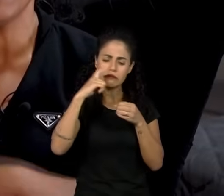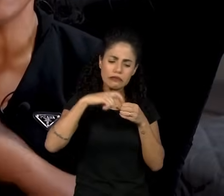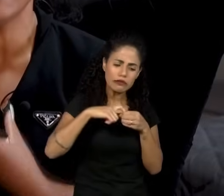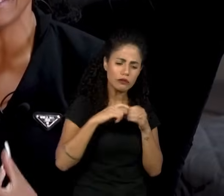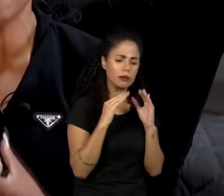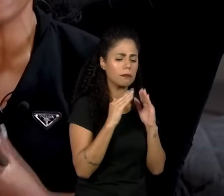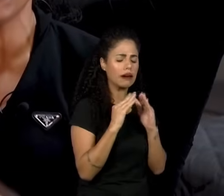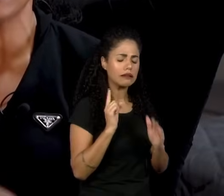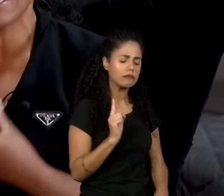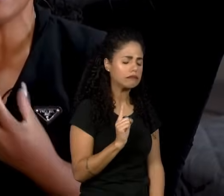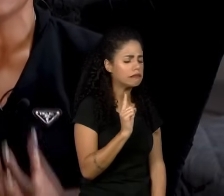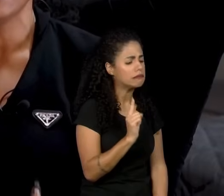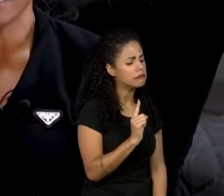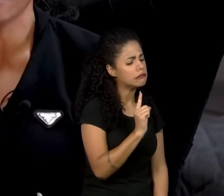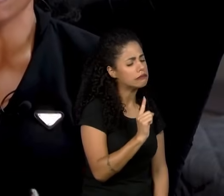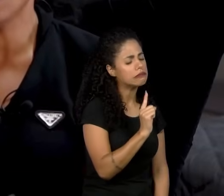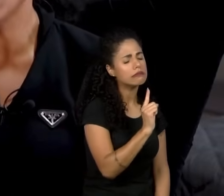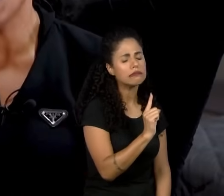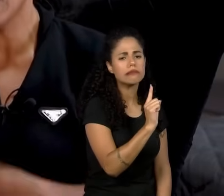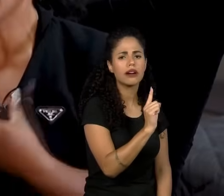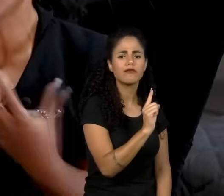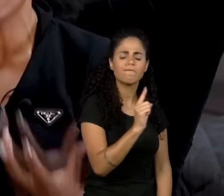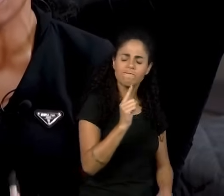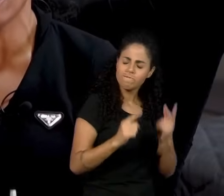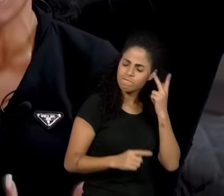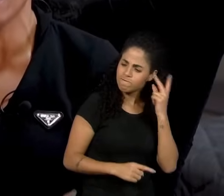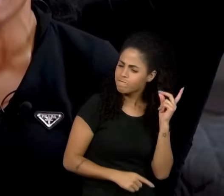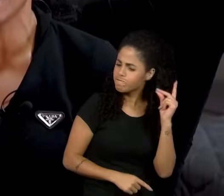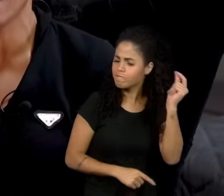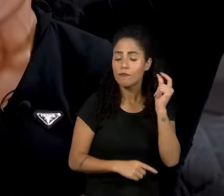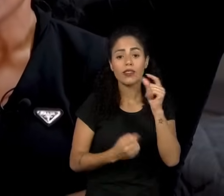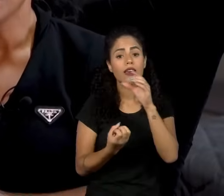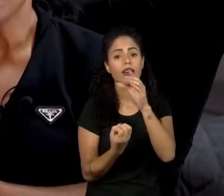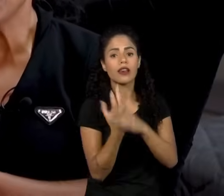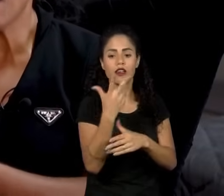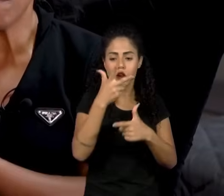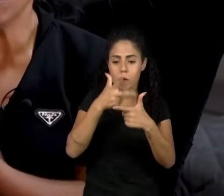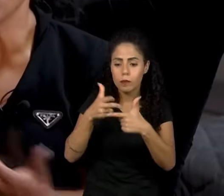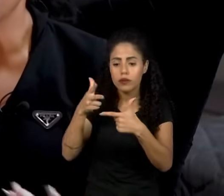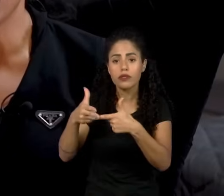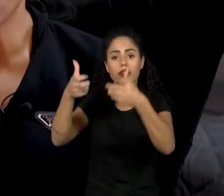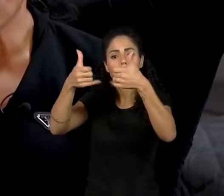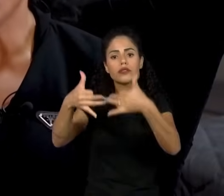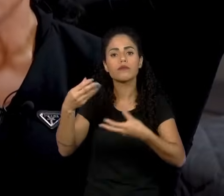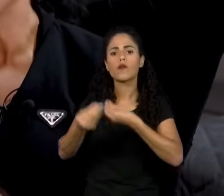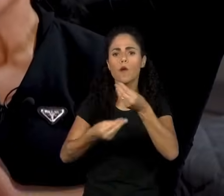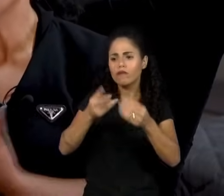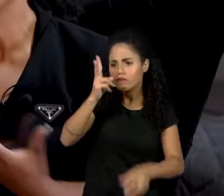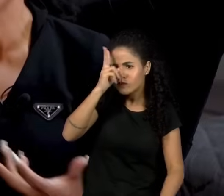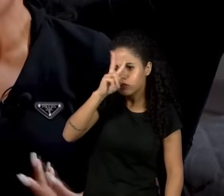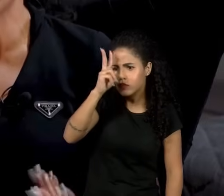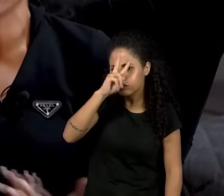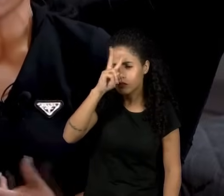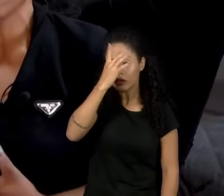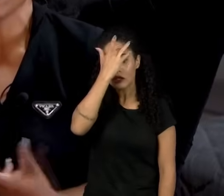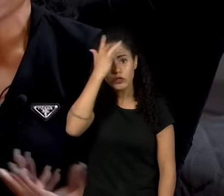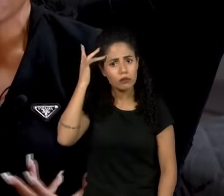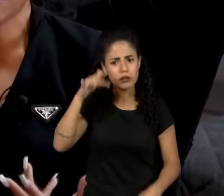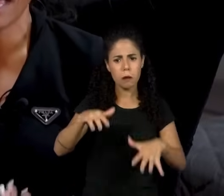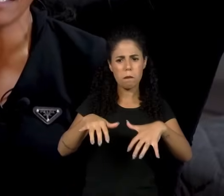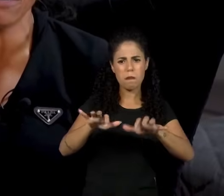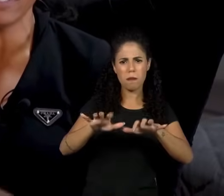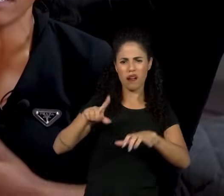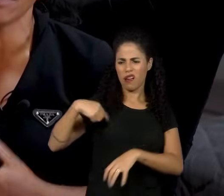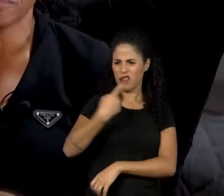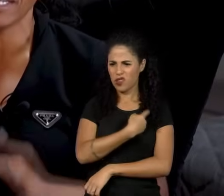podia fazer uma série para contar essa história, contar a nossa história de vida, que é uma puta de uma história, porque todo mundo acha que nós não